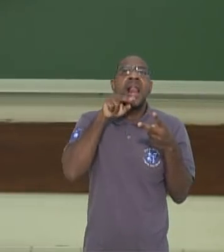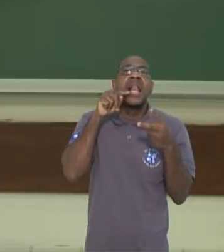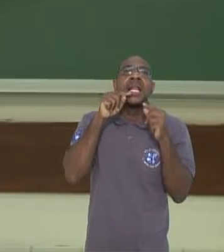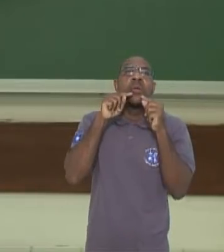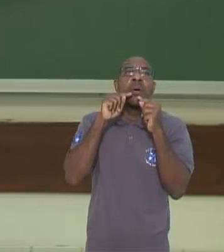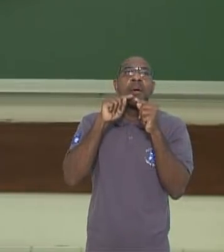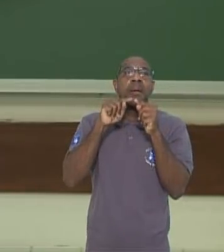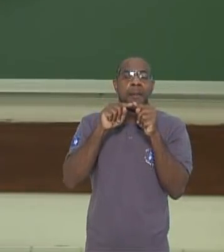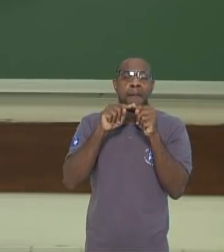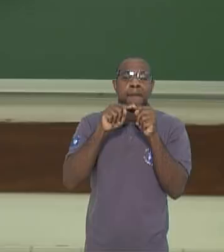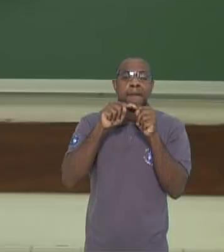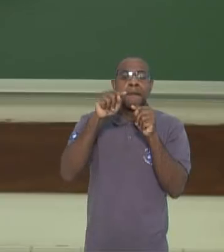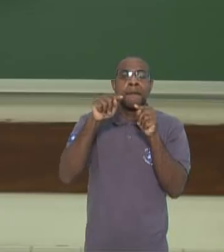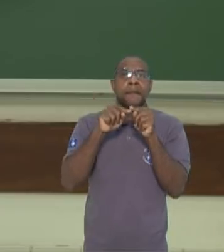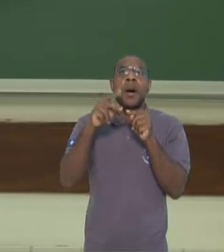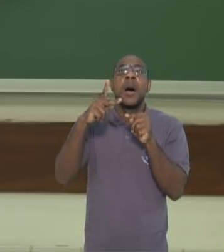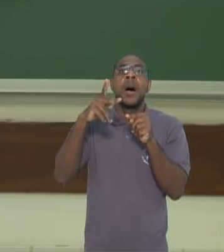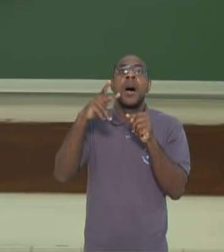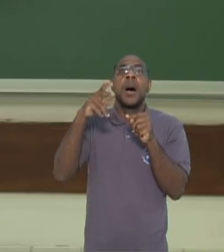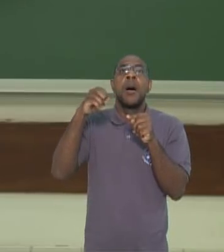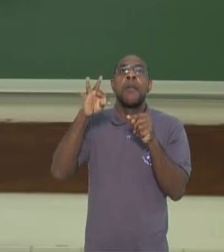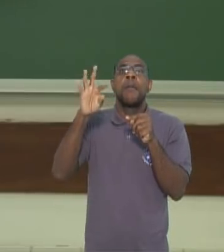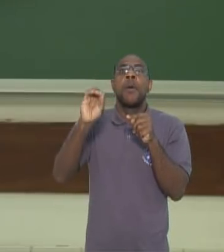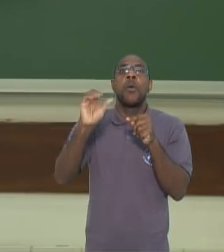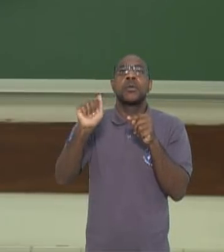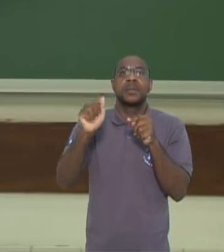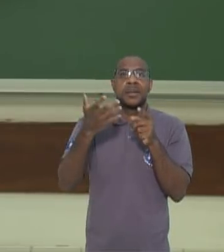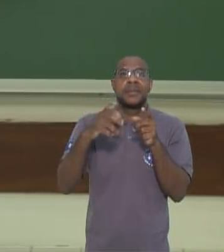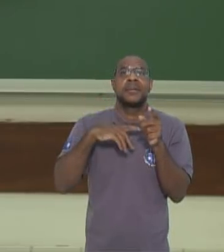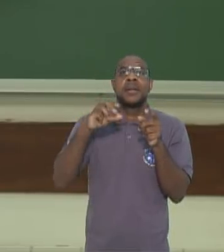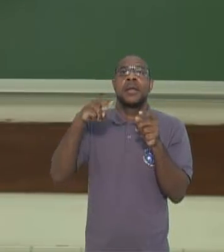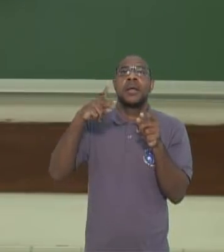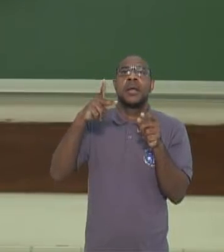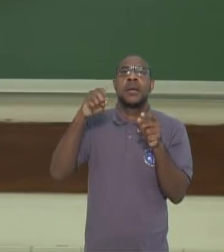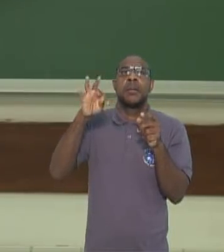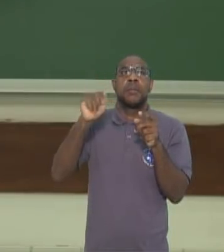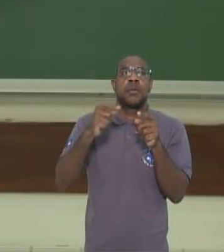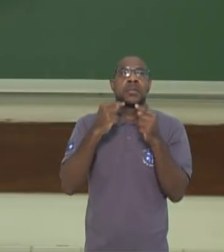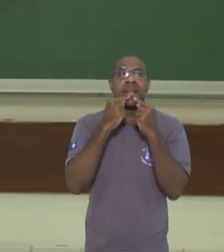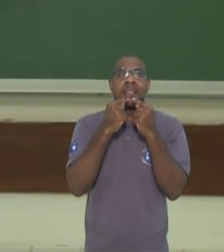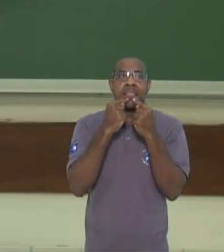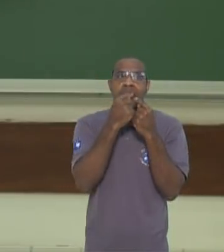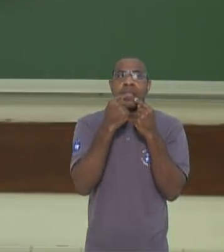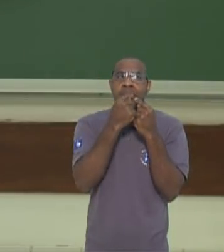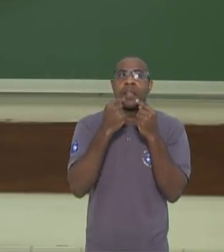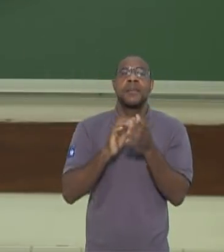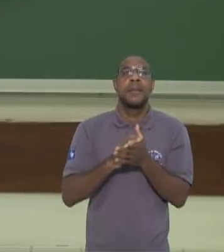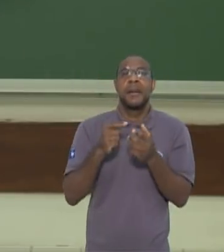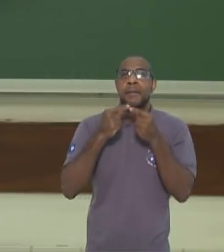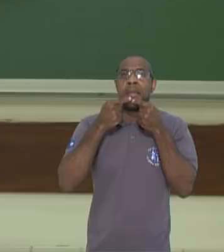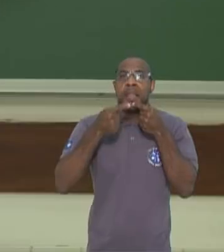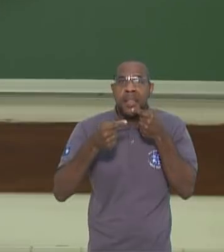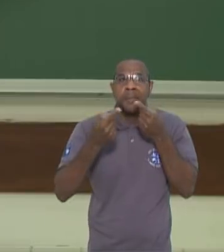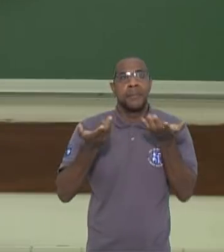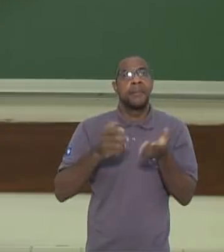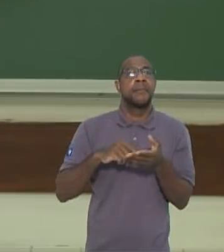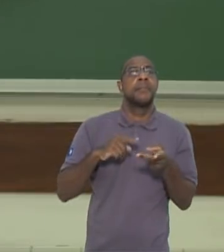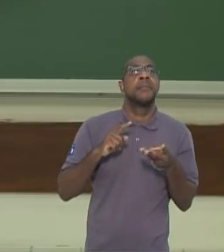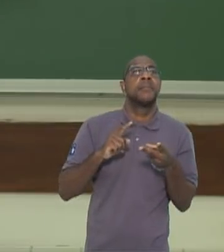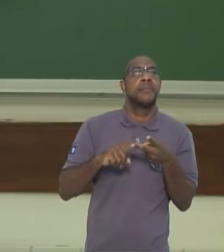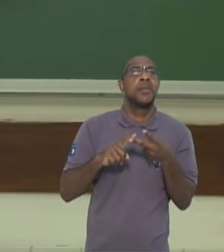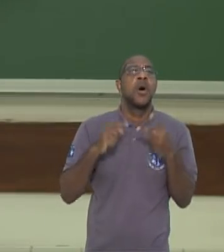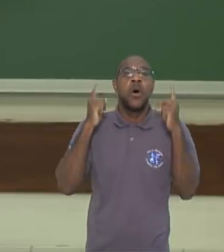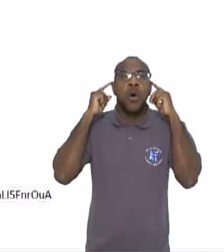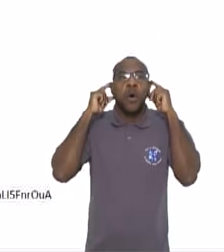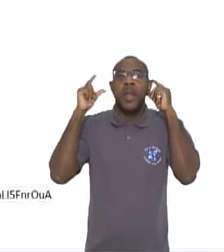deveria ser, por isso que geralmente as pessoas que têm a síndrome acabam ficando com a língua de fora, né? Porque a língua é um pouco maior. Orelhas